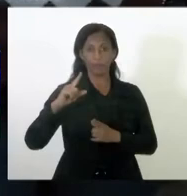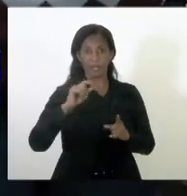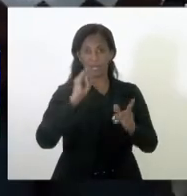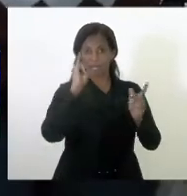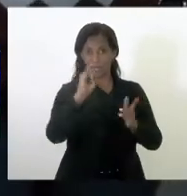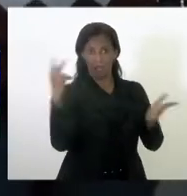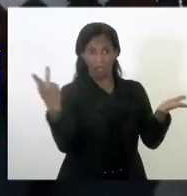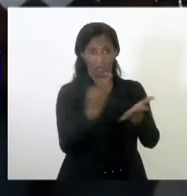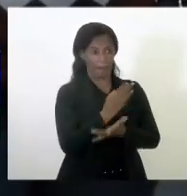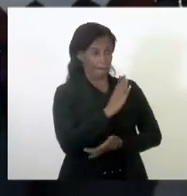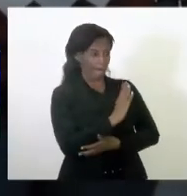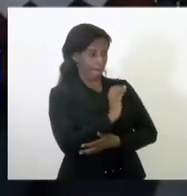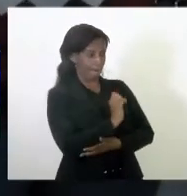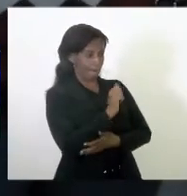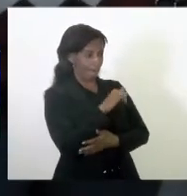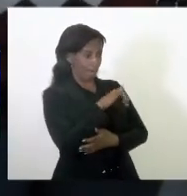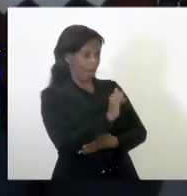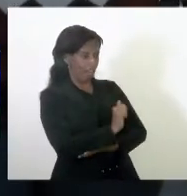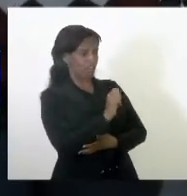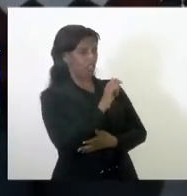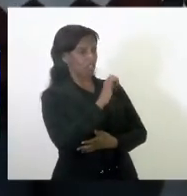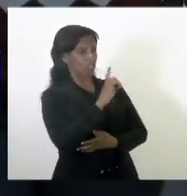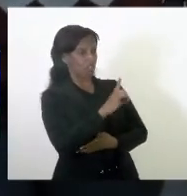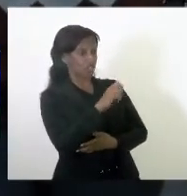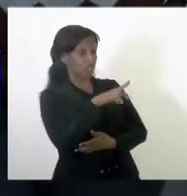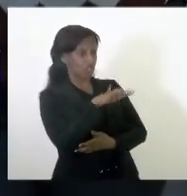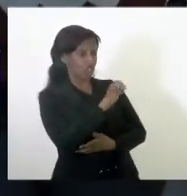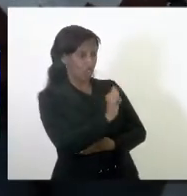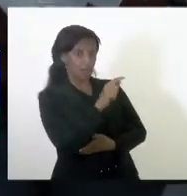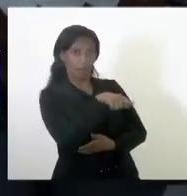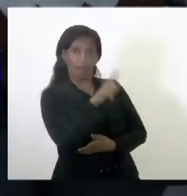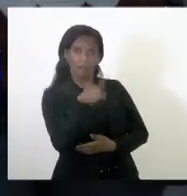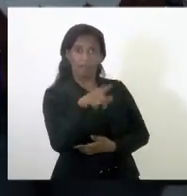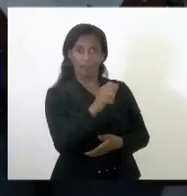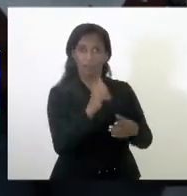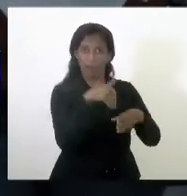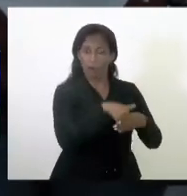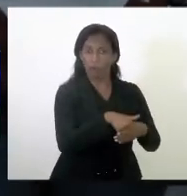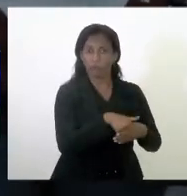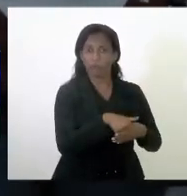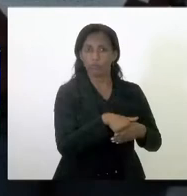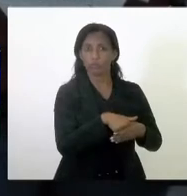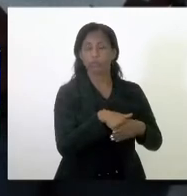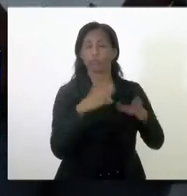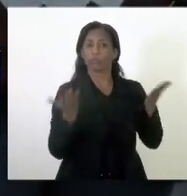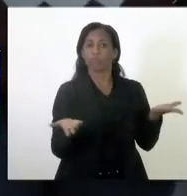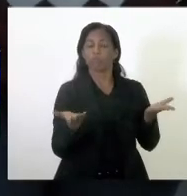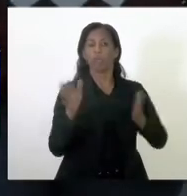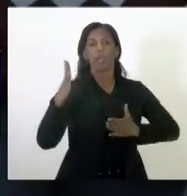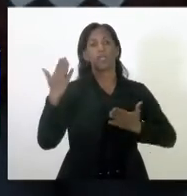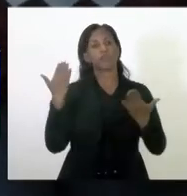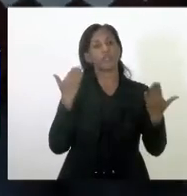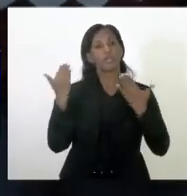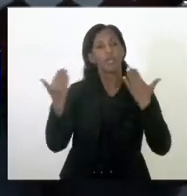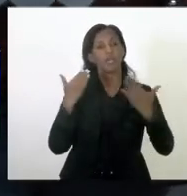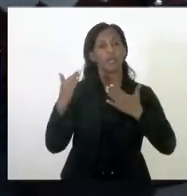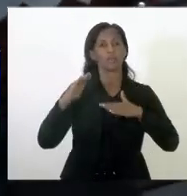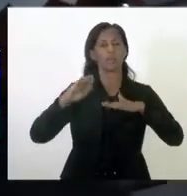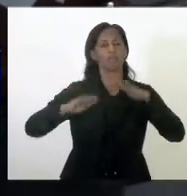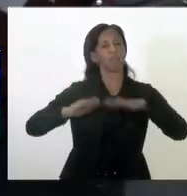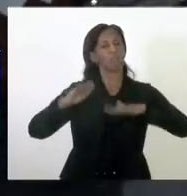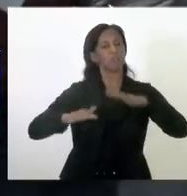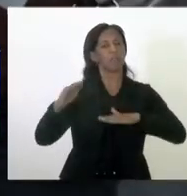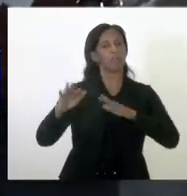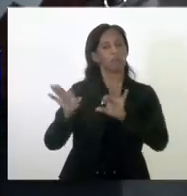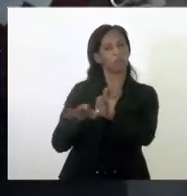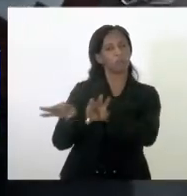diligência era ou não era um voto. Não é? Porque antes de se posicionar sobre o mérito, muitas vezes, em relação a certos projetos, presidente André,